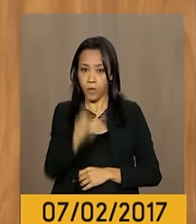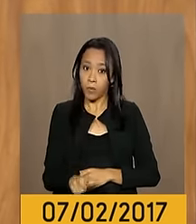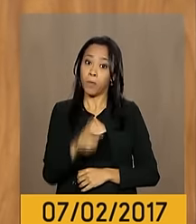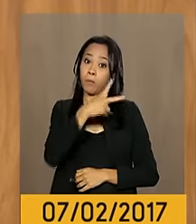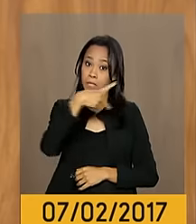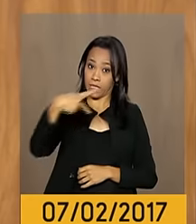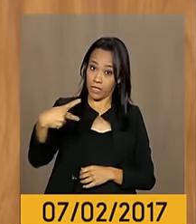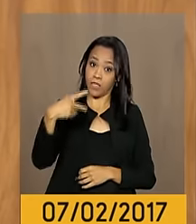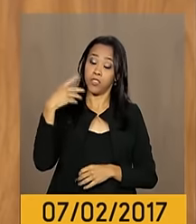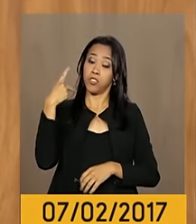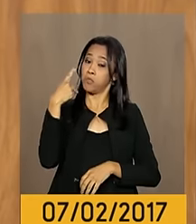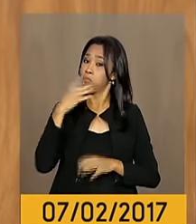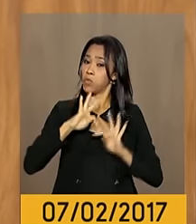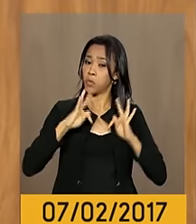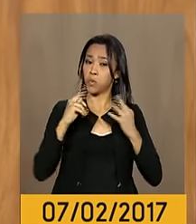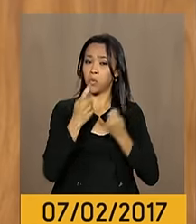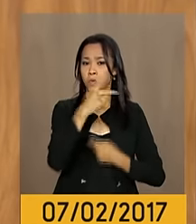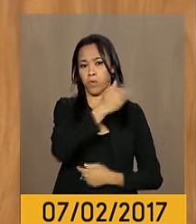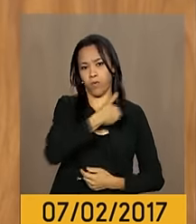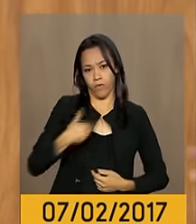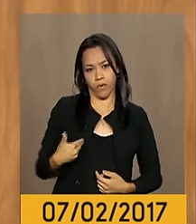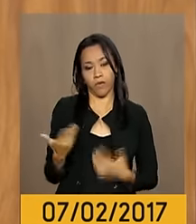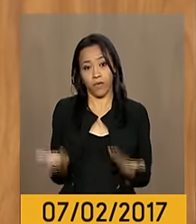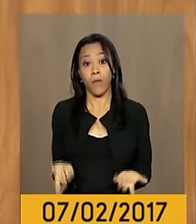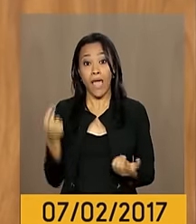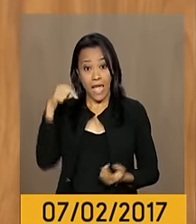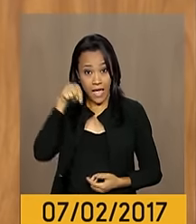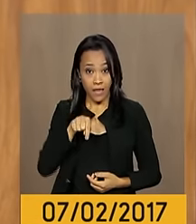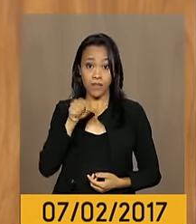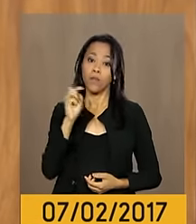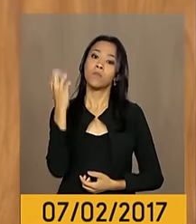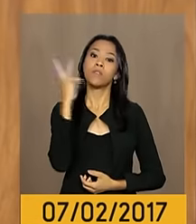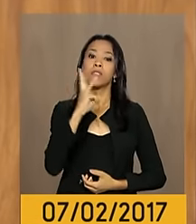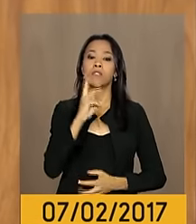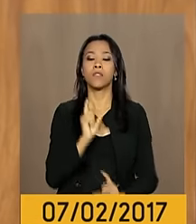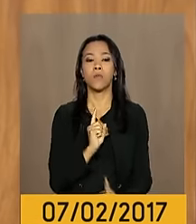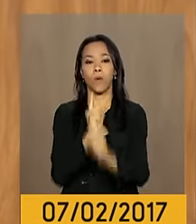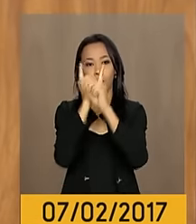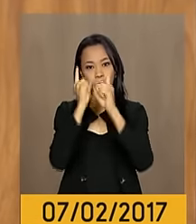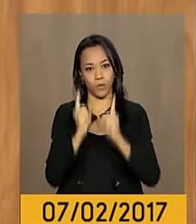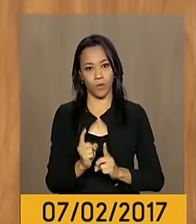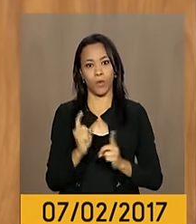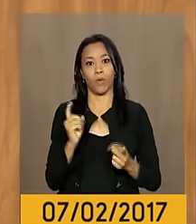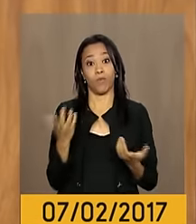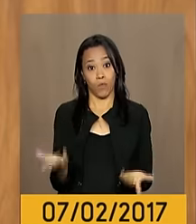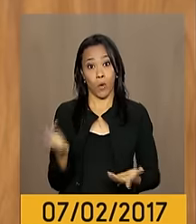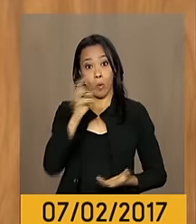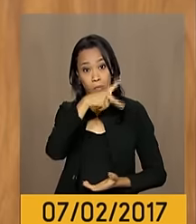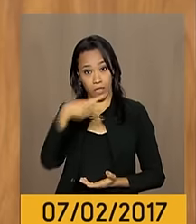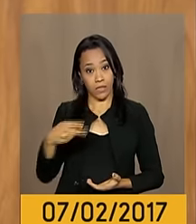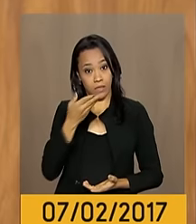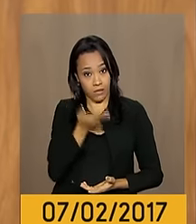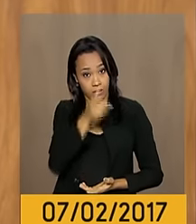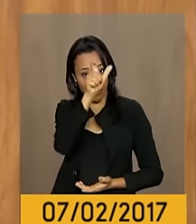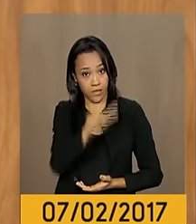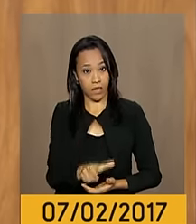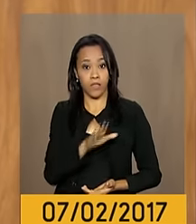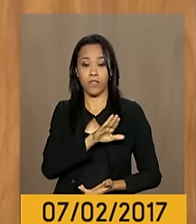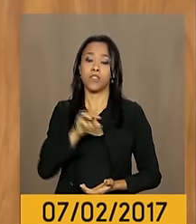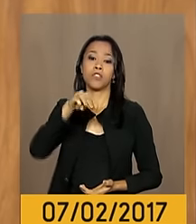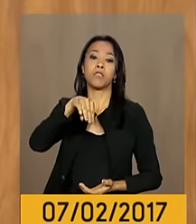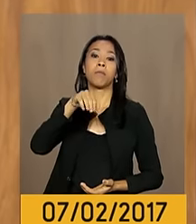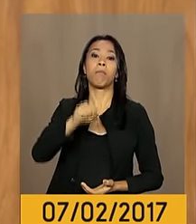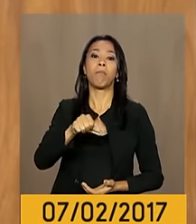todo seu governo portanto Este é meu terceiro encontro com o presidente Mac num período de